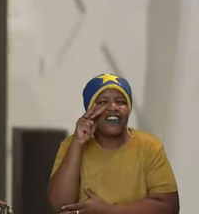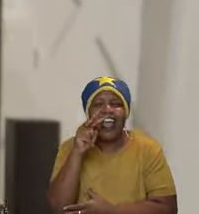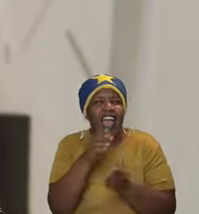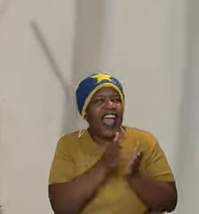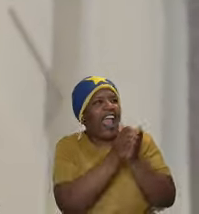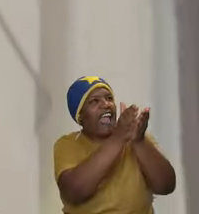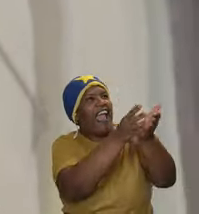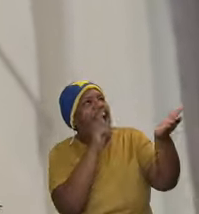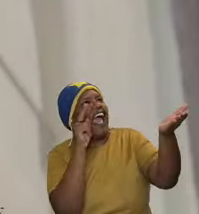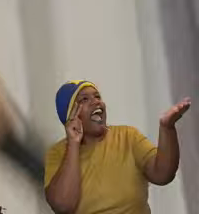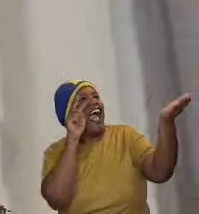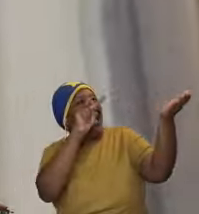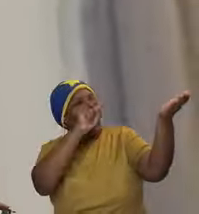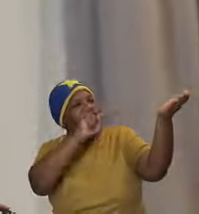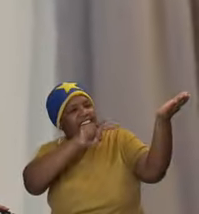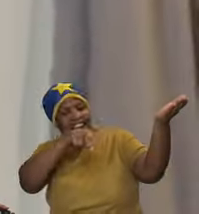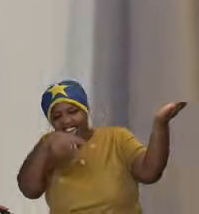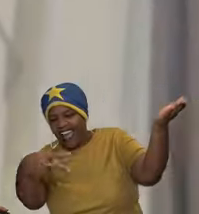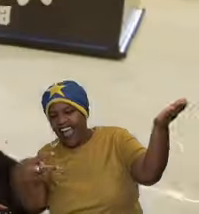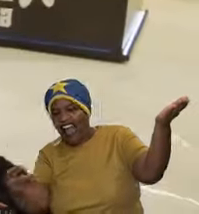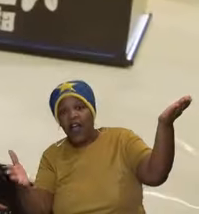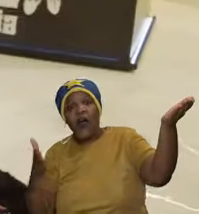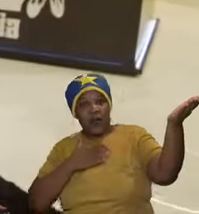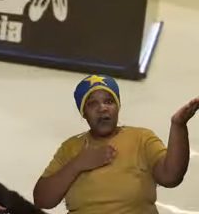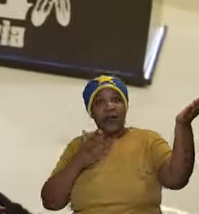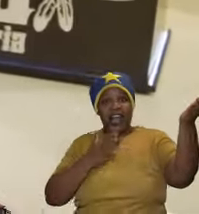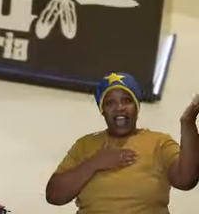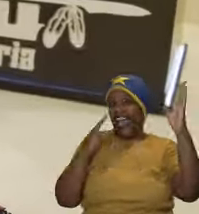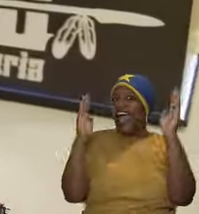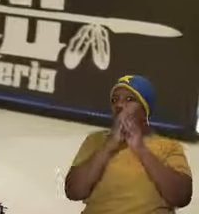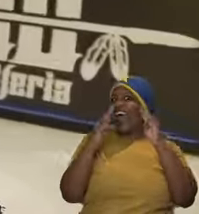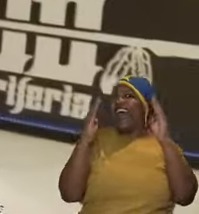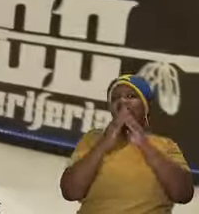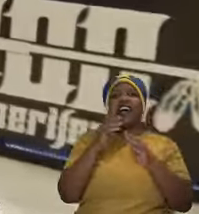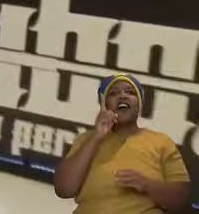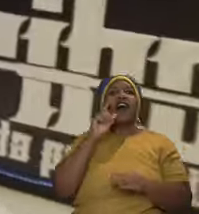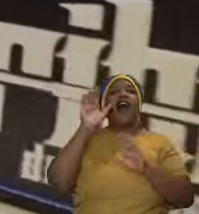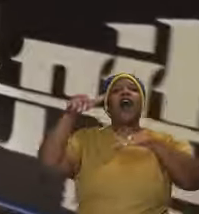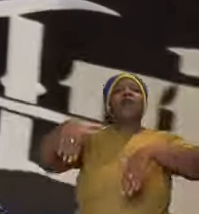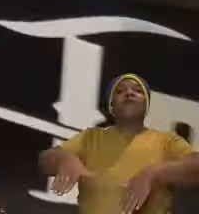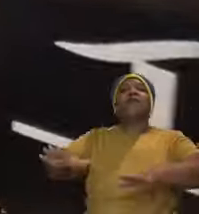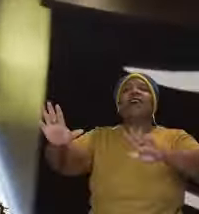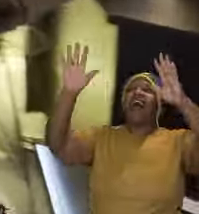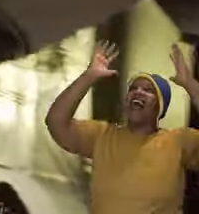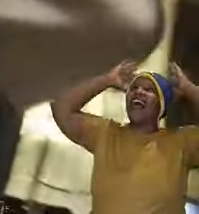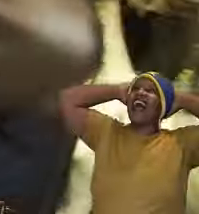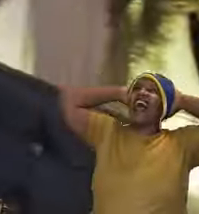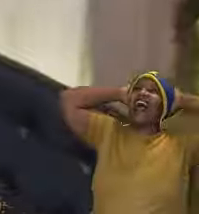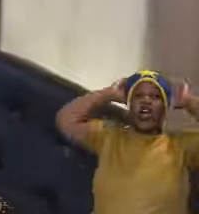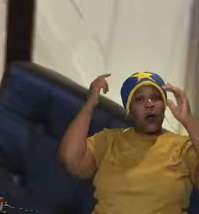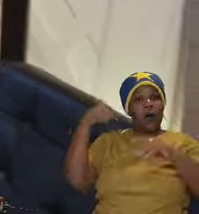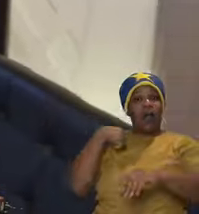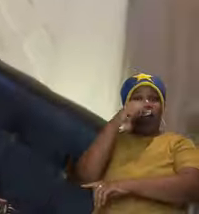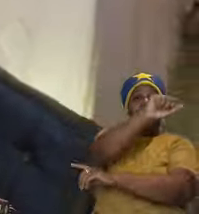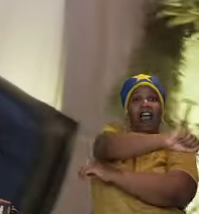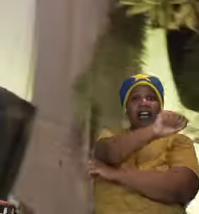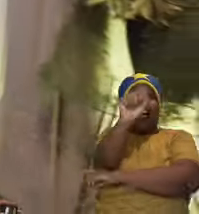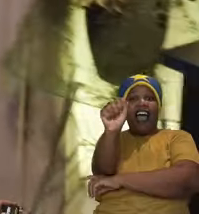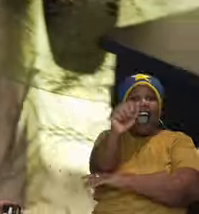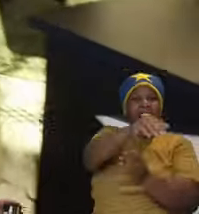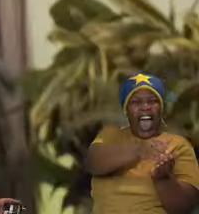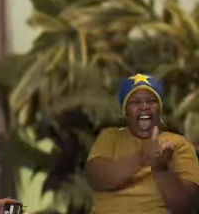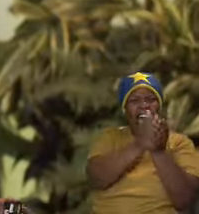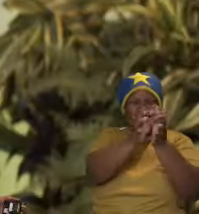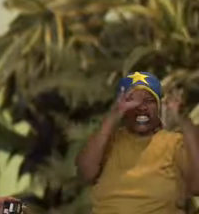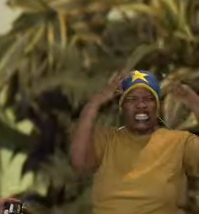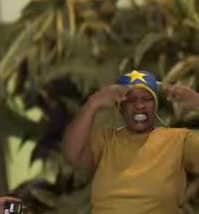quando o seu barco afundar. Meu quintal vai virar praia, a rua vira mar. Meu carro viria de minha mina